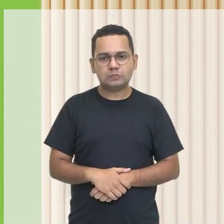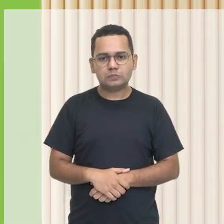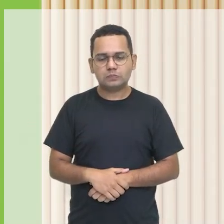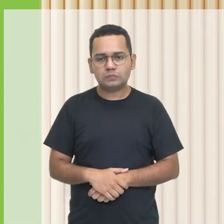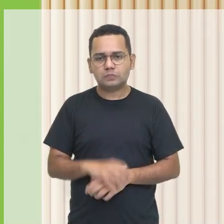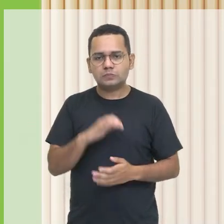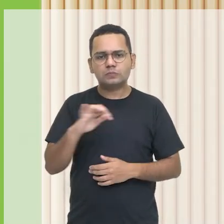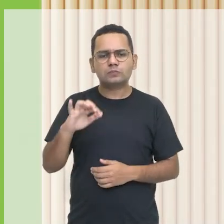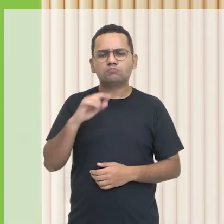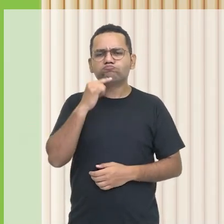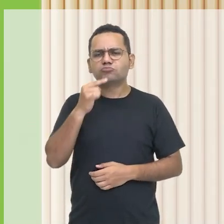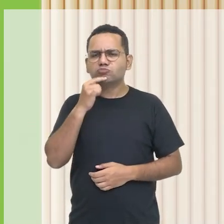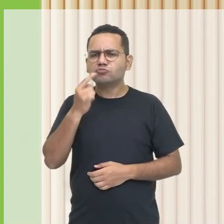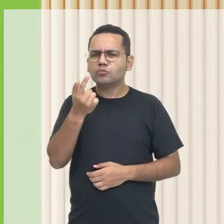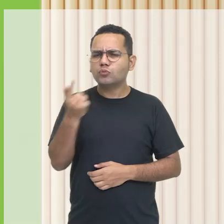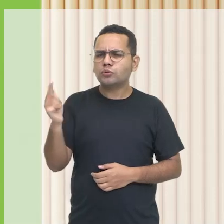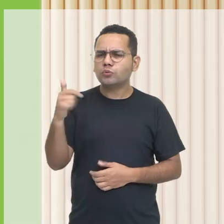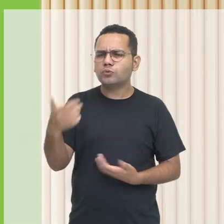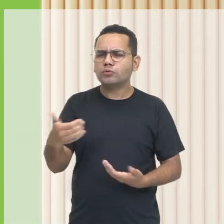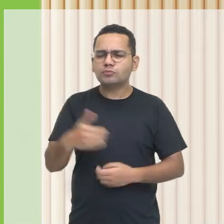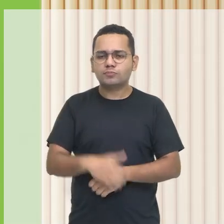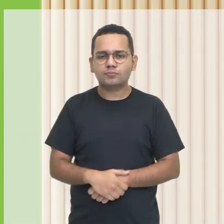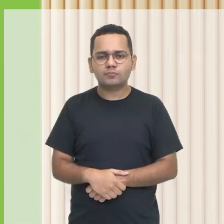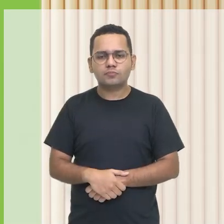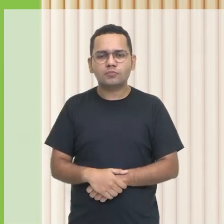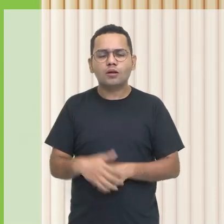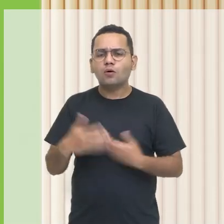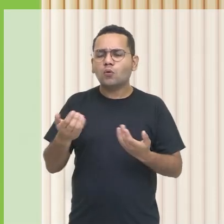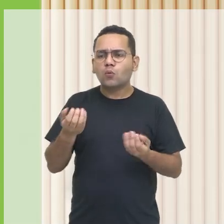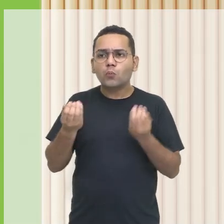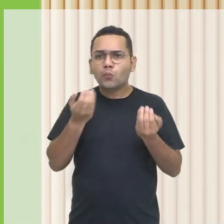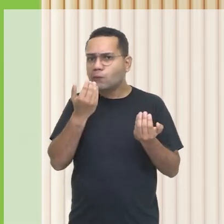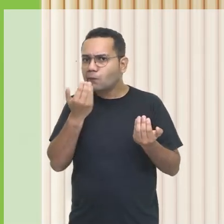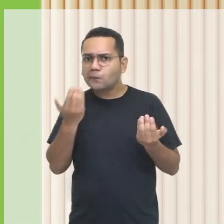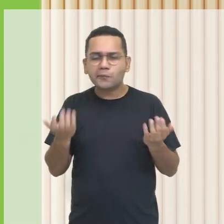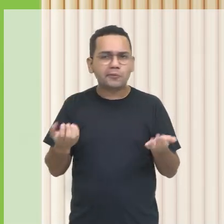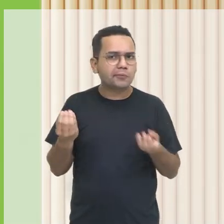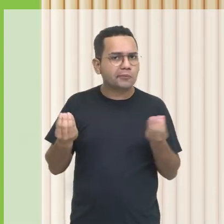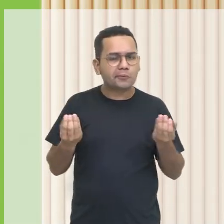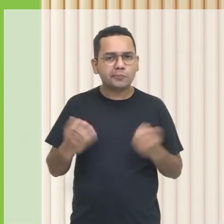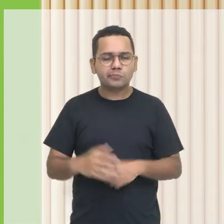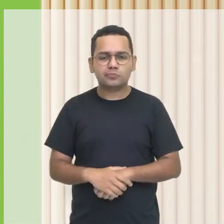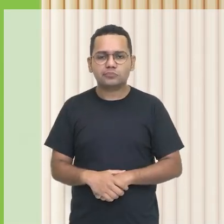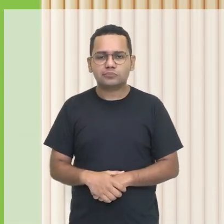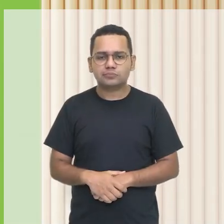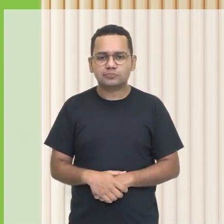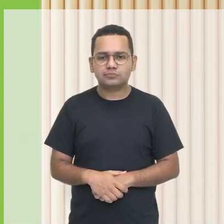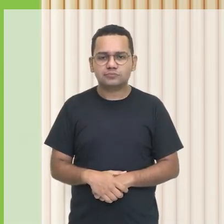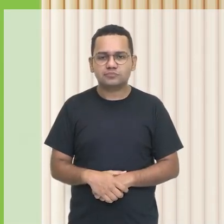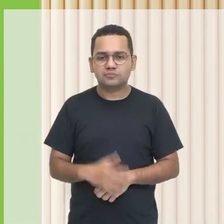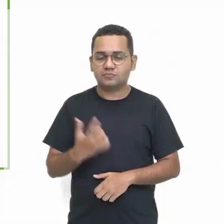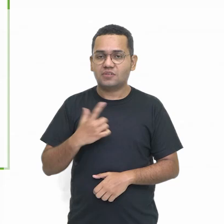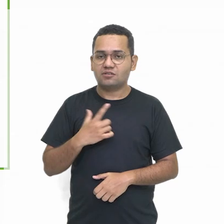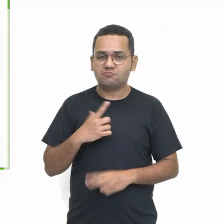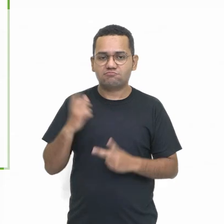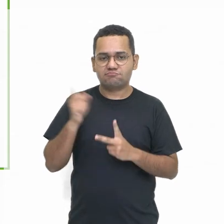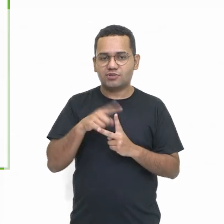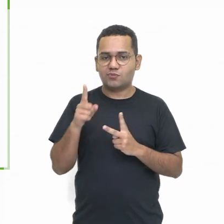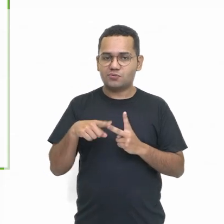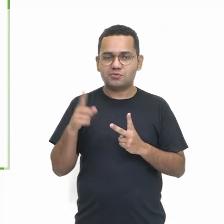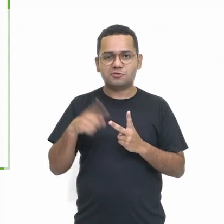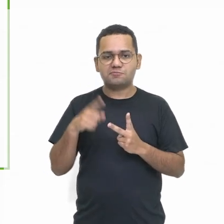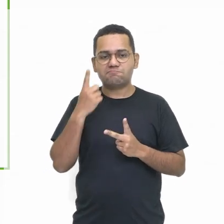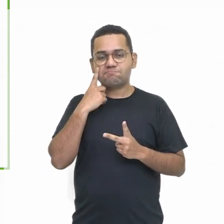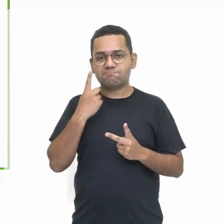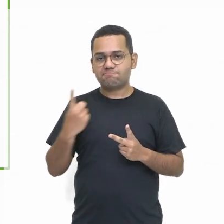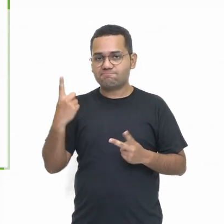grande dúvida foi, mas do que se alimentavam esses seres que surgiram? E daí surgiu a hipótese